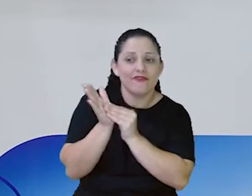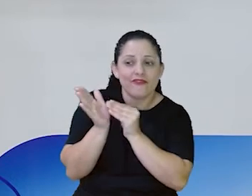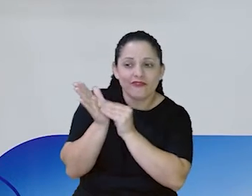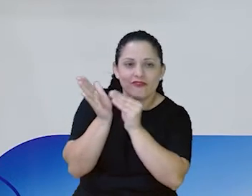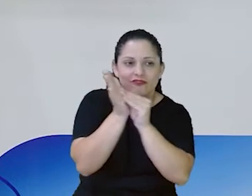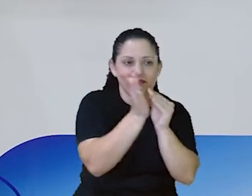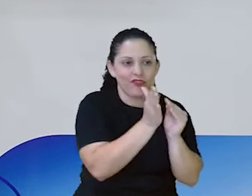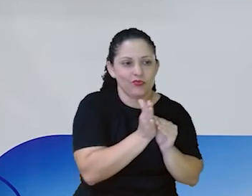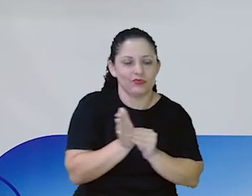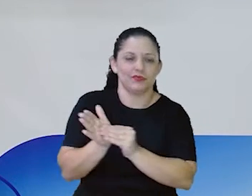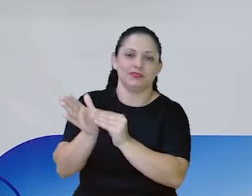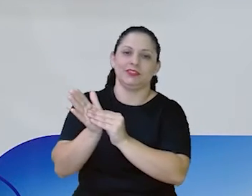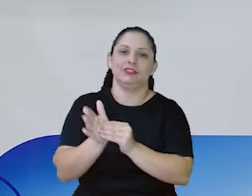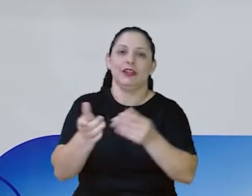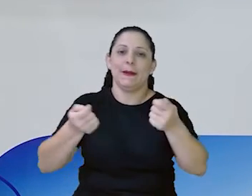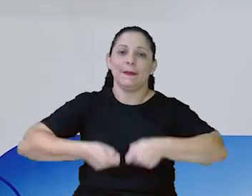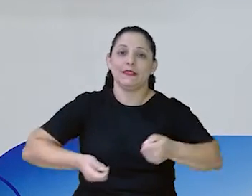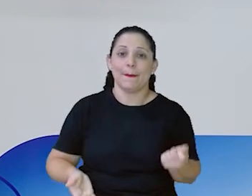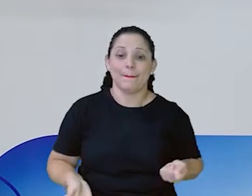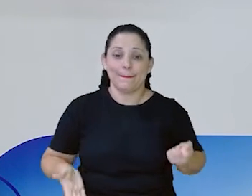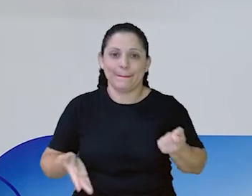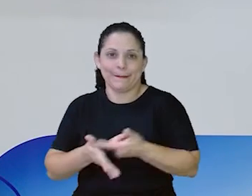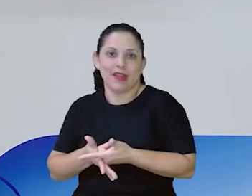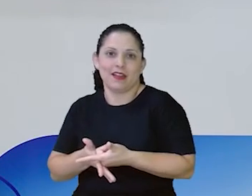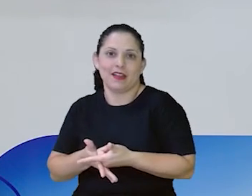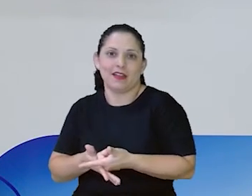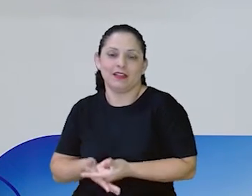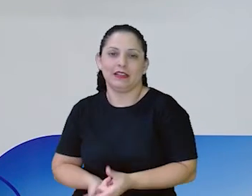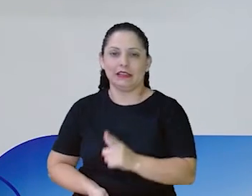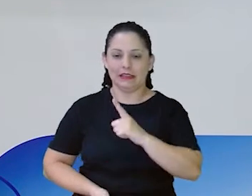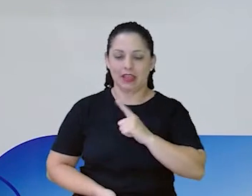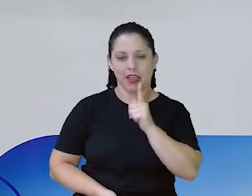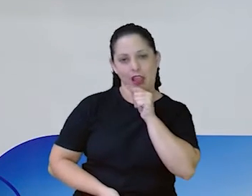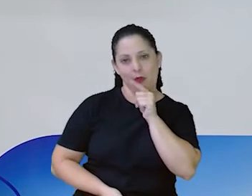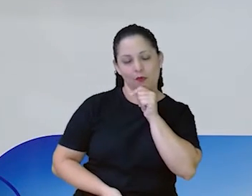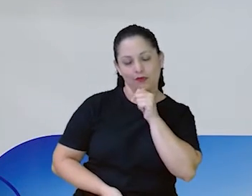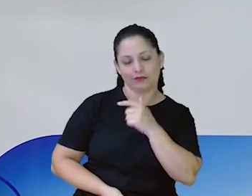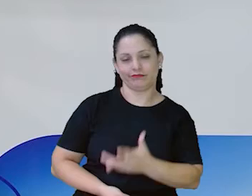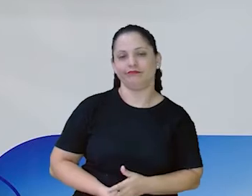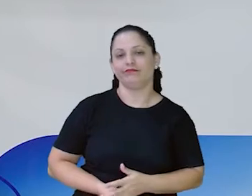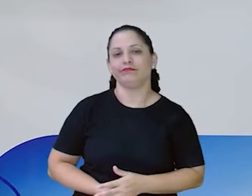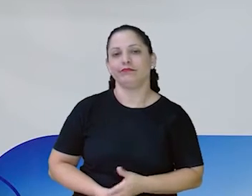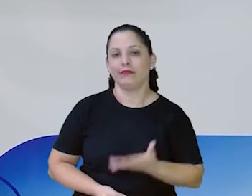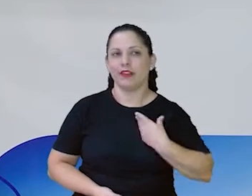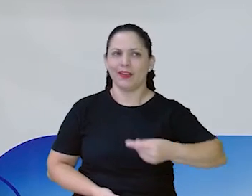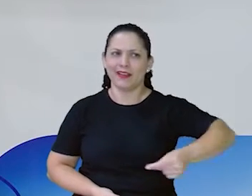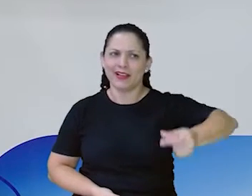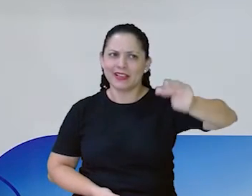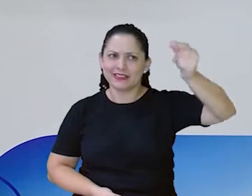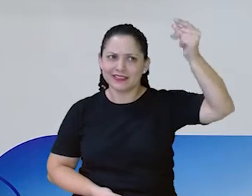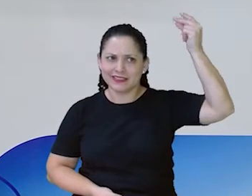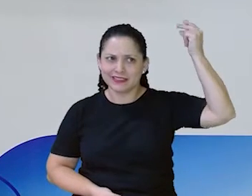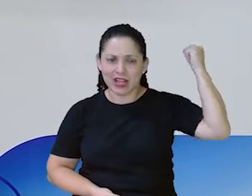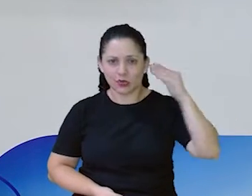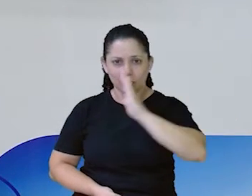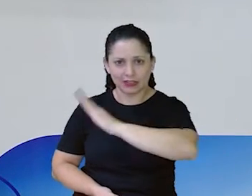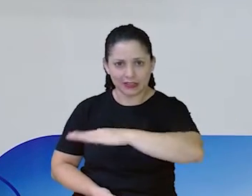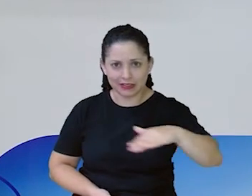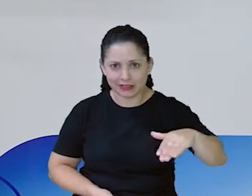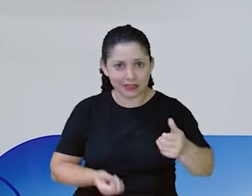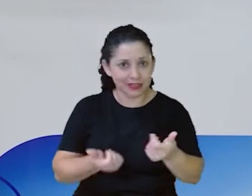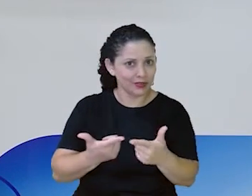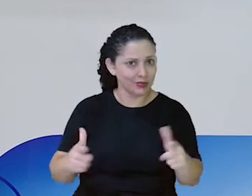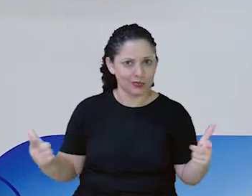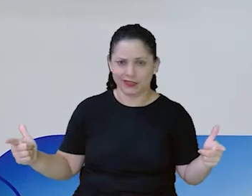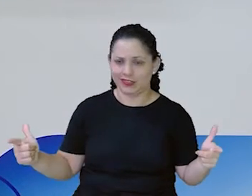gente utilizar, que a gente precisa muitas vezes pagar por essa água. Na minha época, quando eu era criança, não tinha isso.